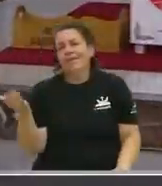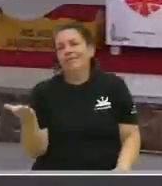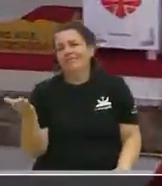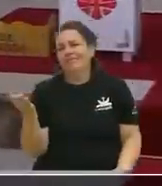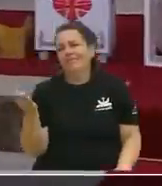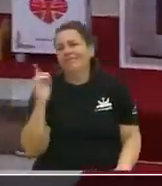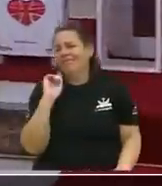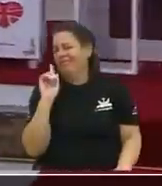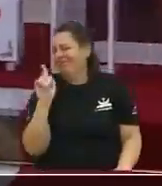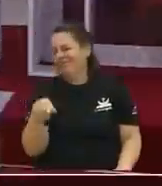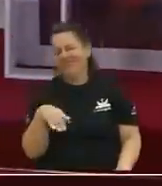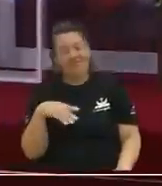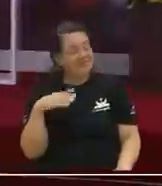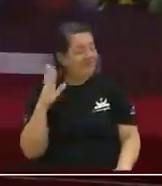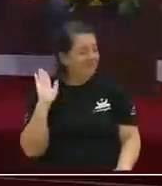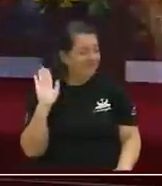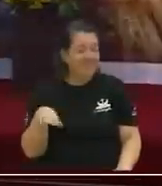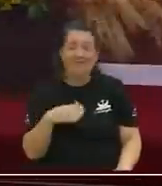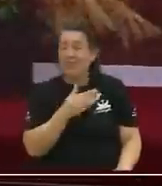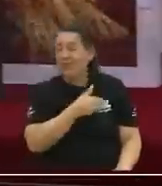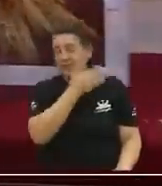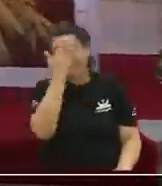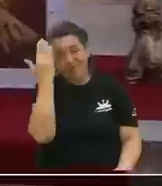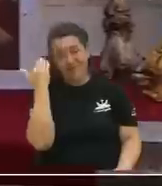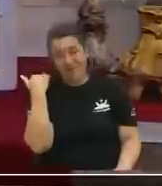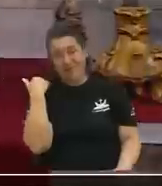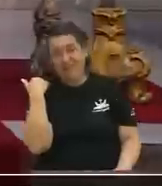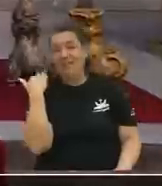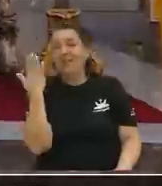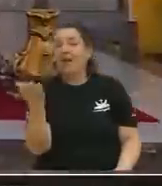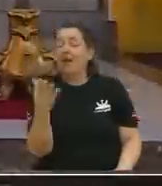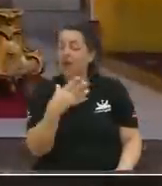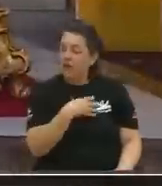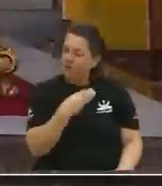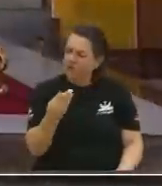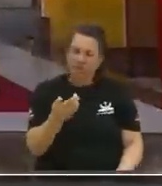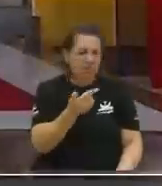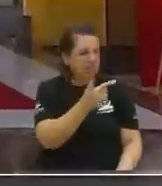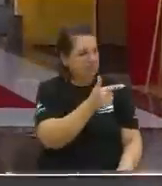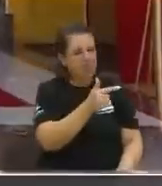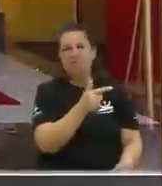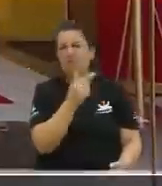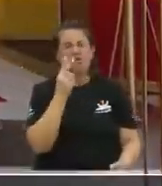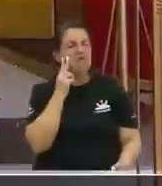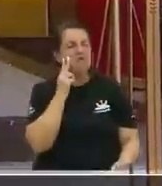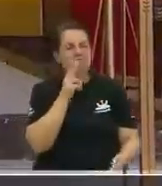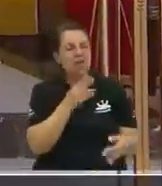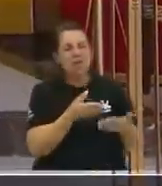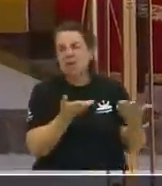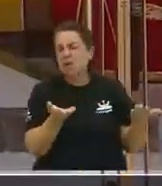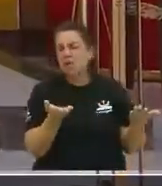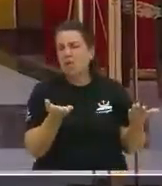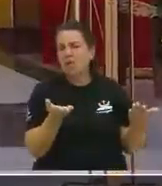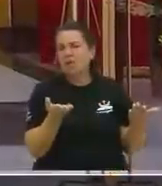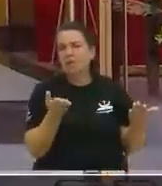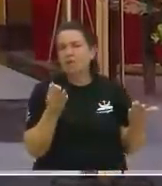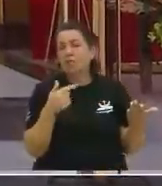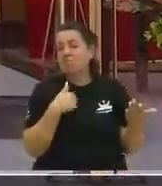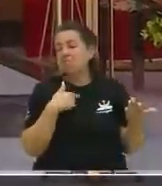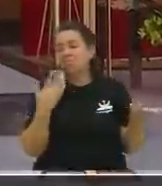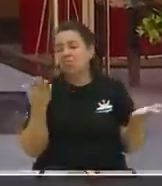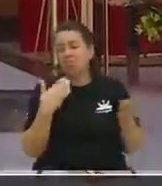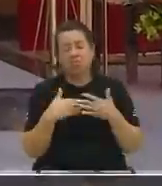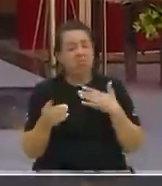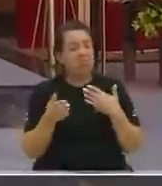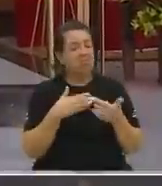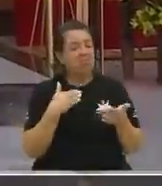Nossa Senhora é impressionante. Filho, eles não têm mais vinho. O que tenho eu a ver com